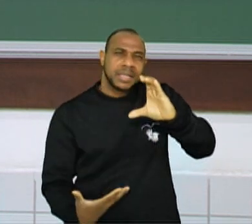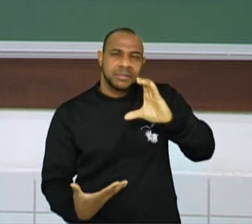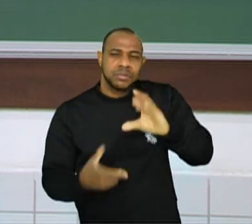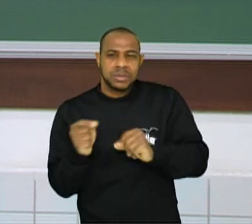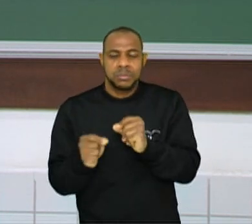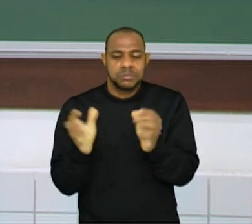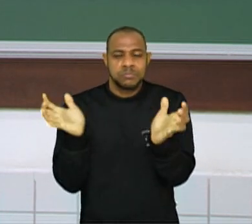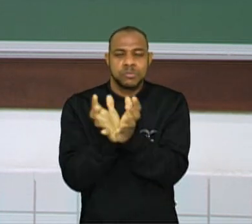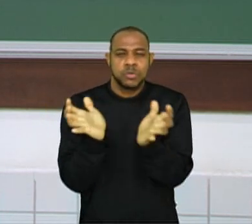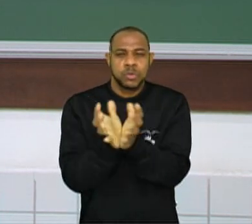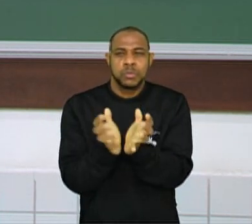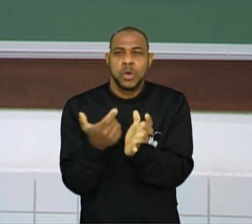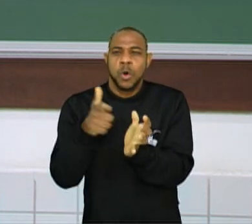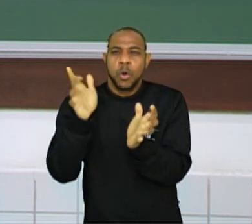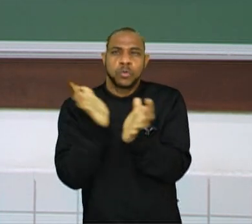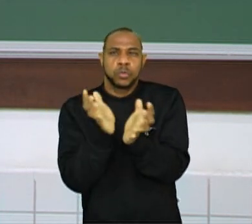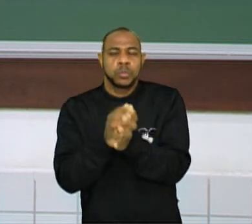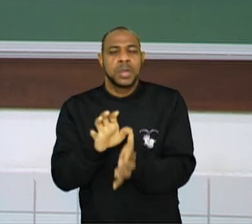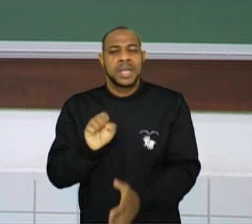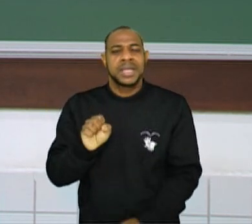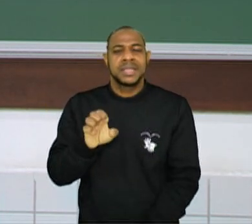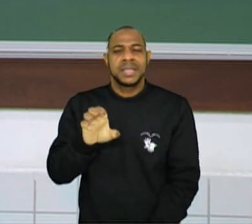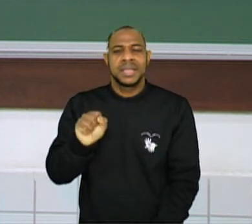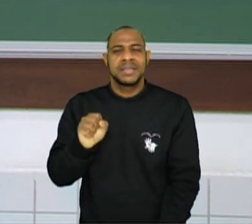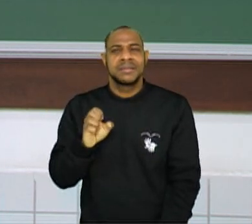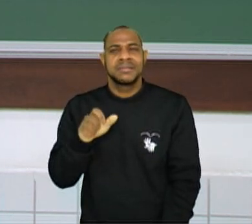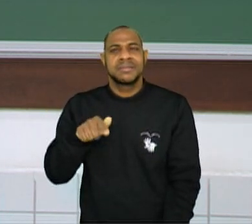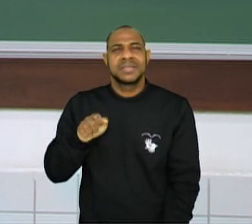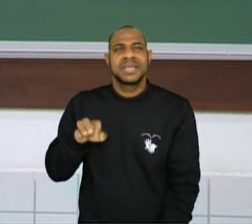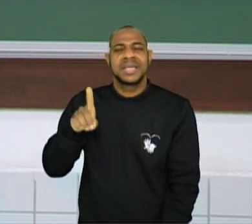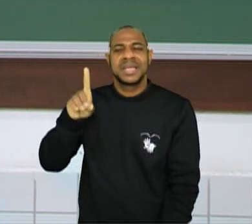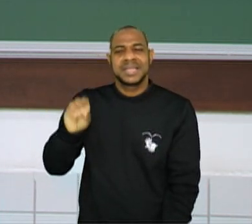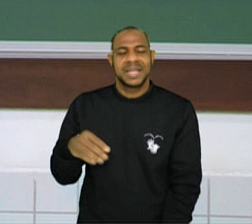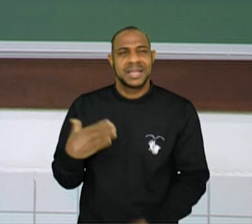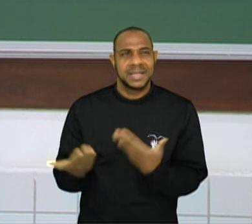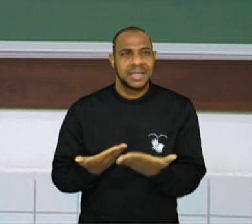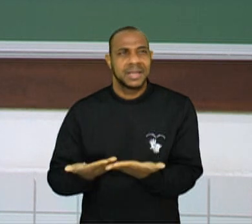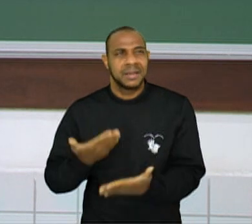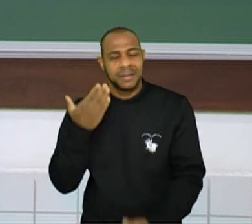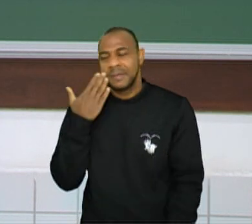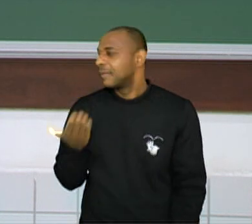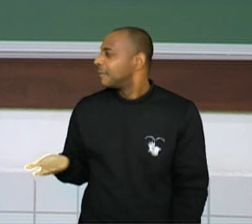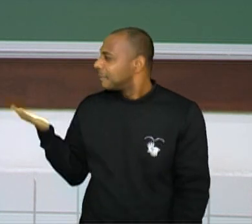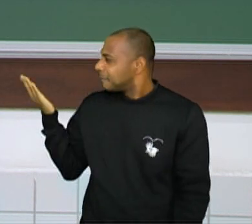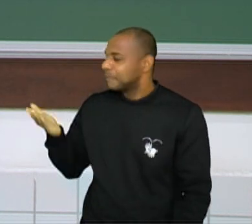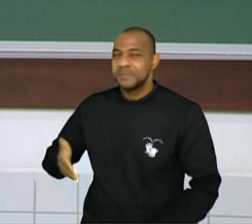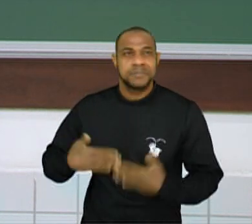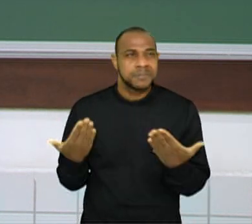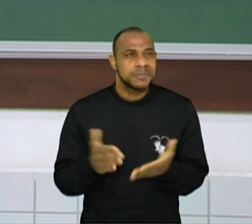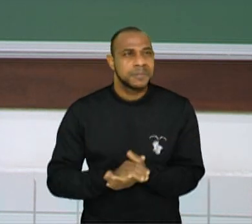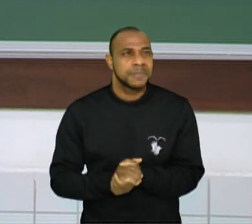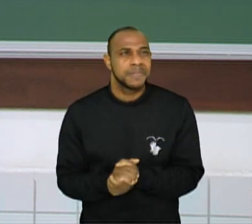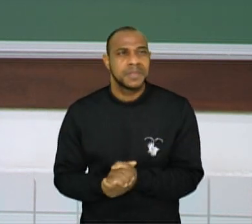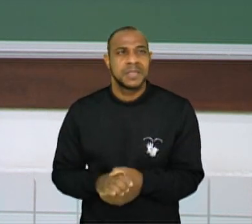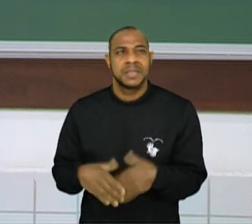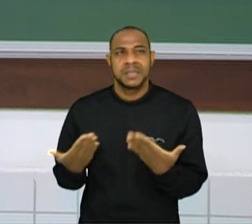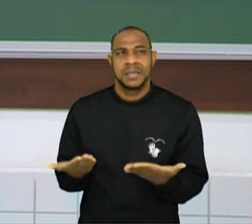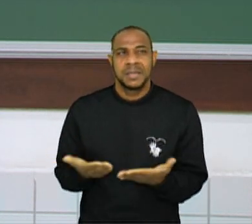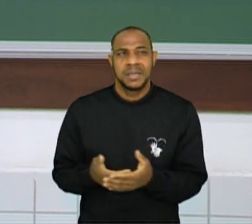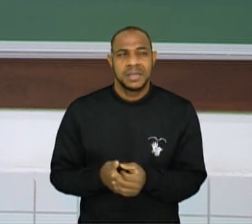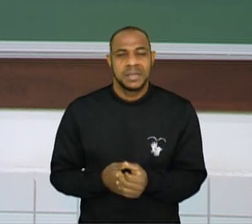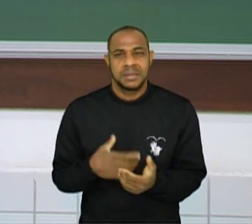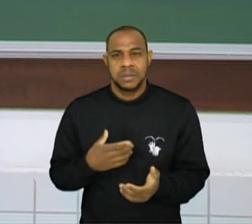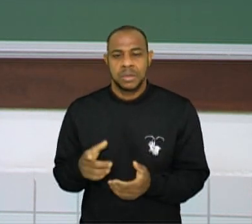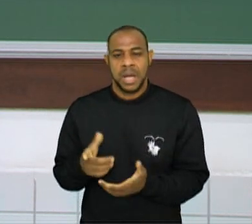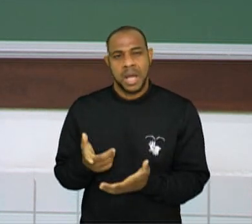esquerda. Logo digo, ele reatou as relações diplomáticas brasileiras com a